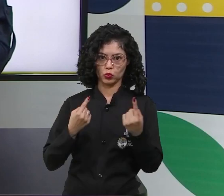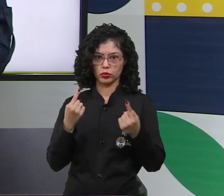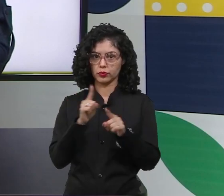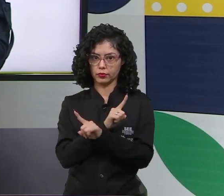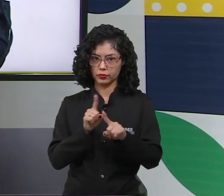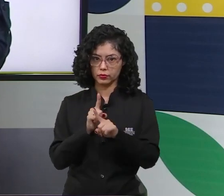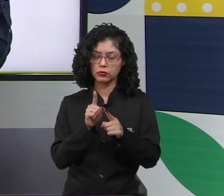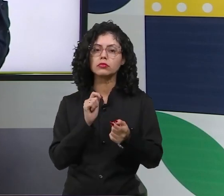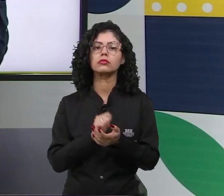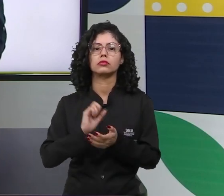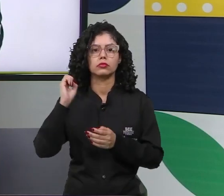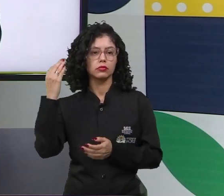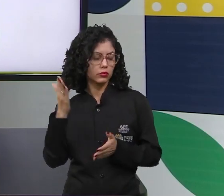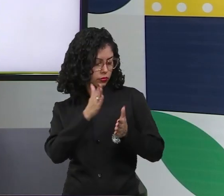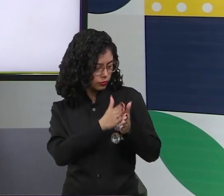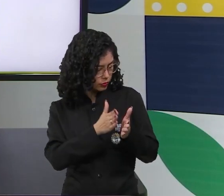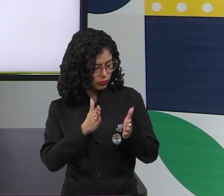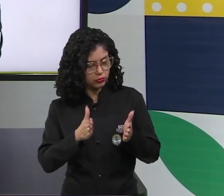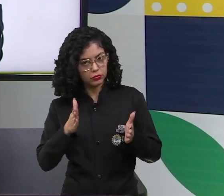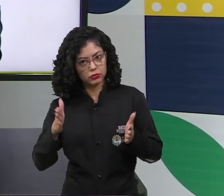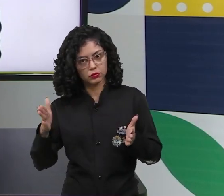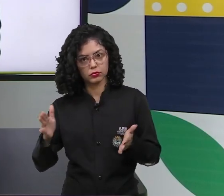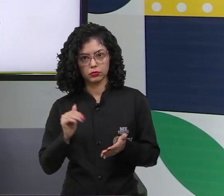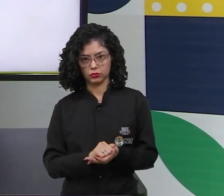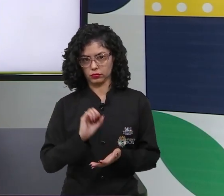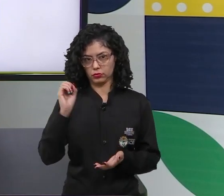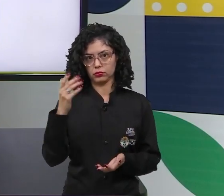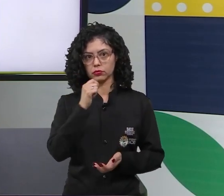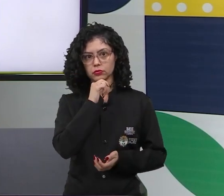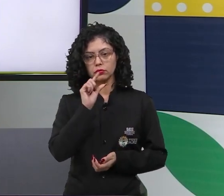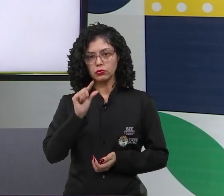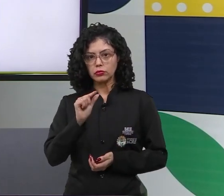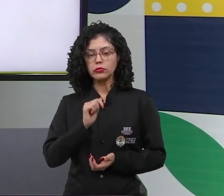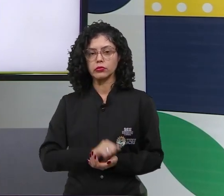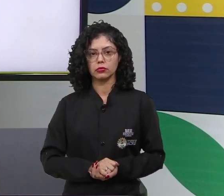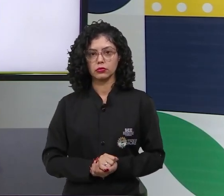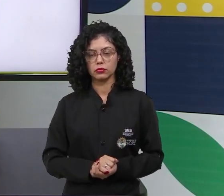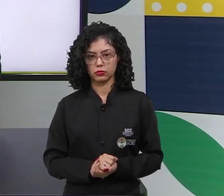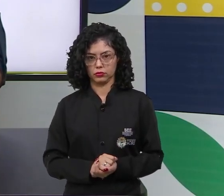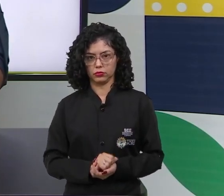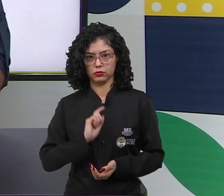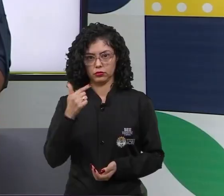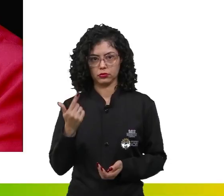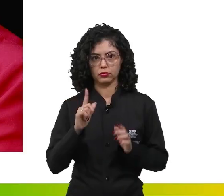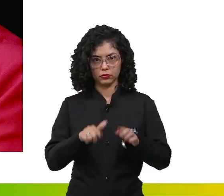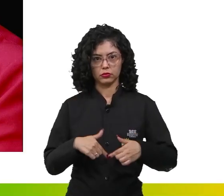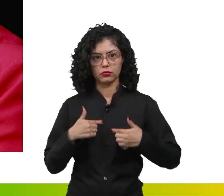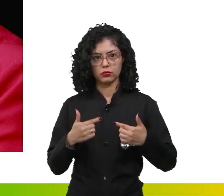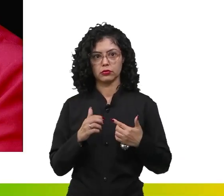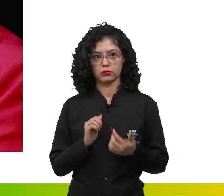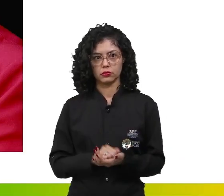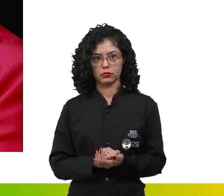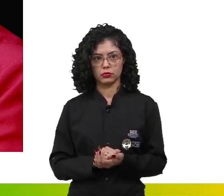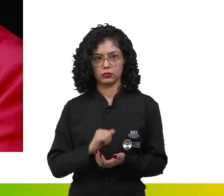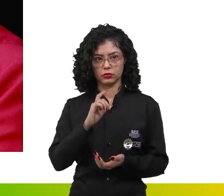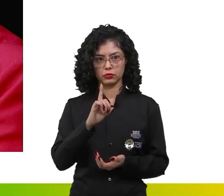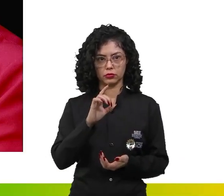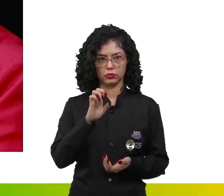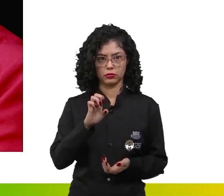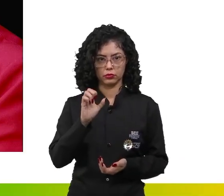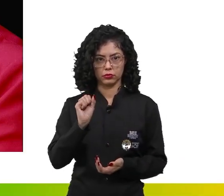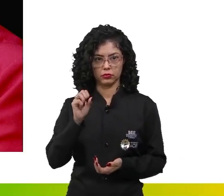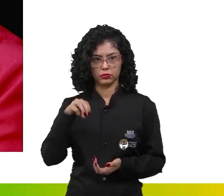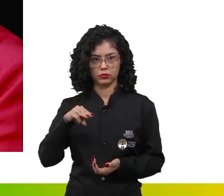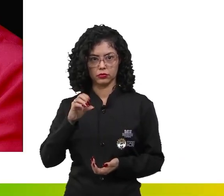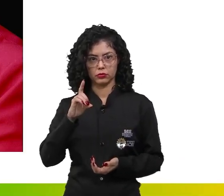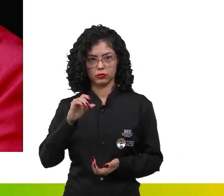foi acontecendo gradativamente, foi acontecendo aos poucos. Outro que lutou dentro desse contexto